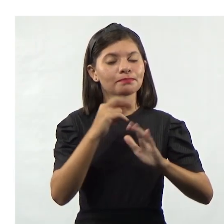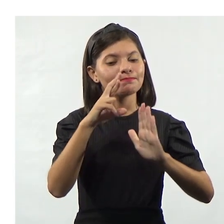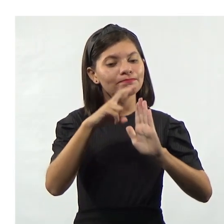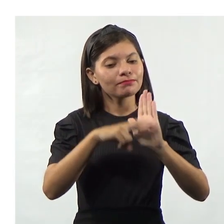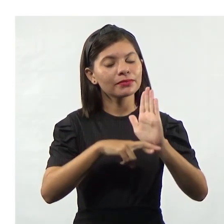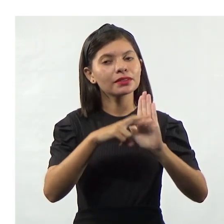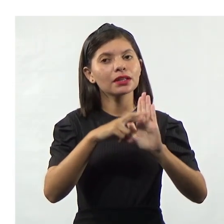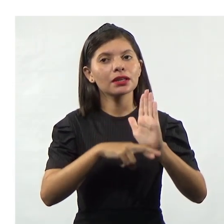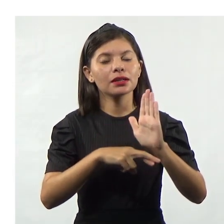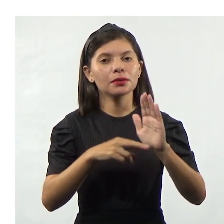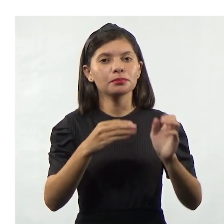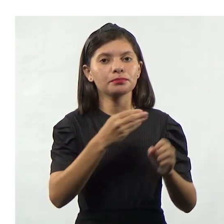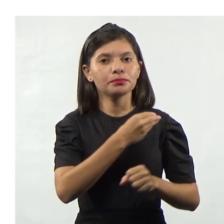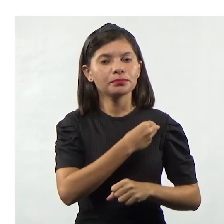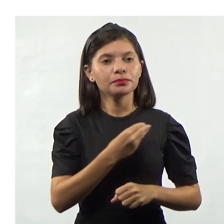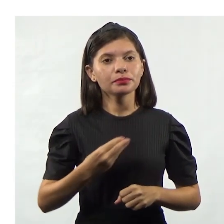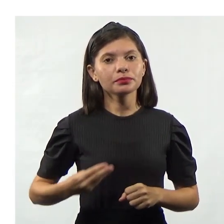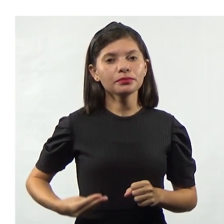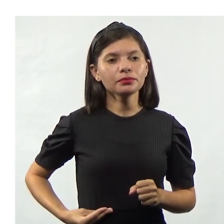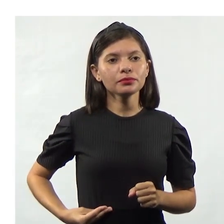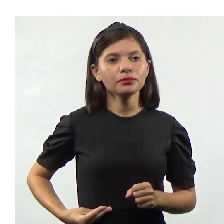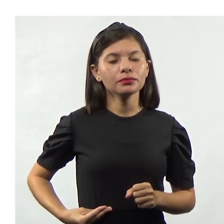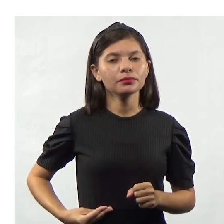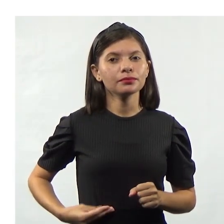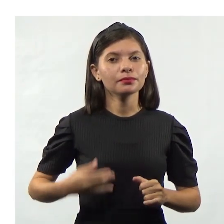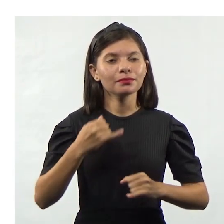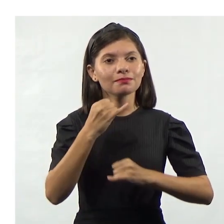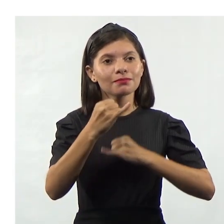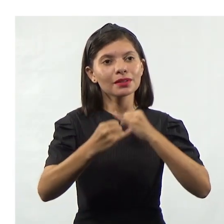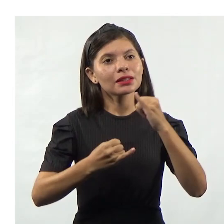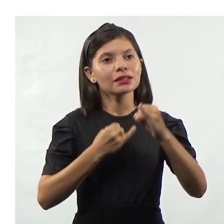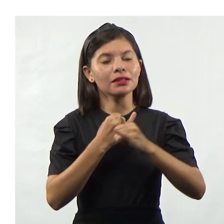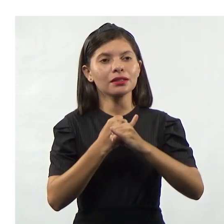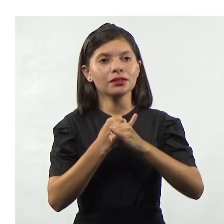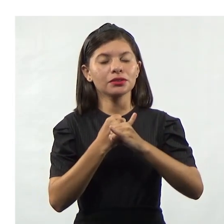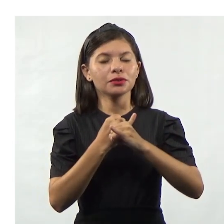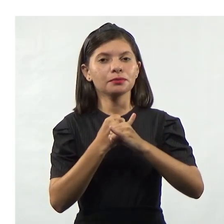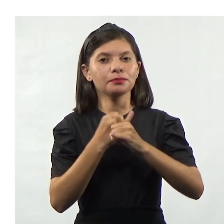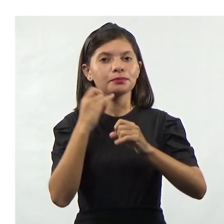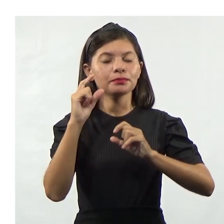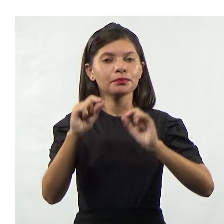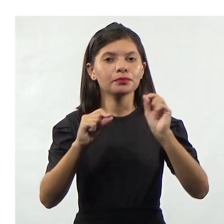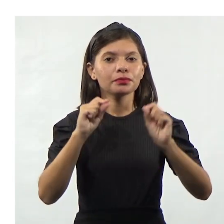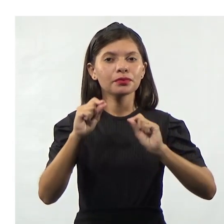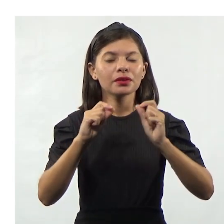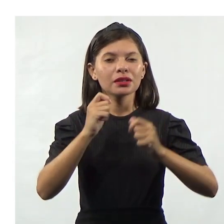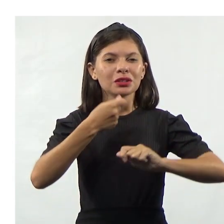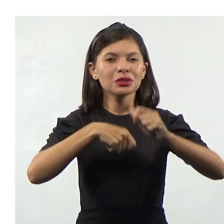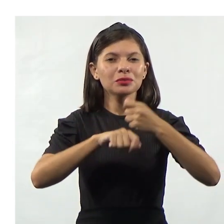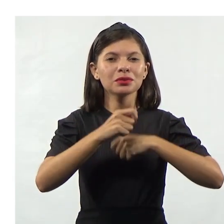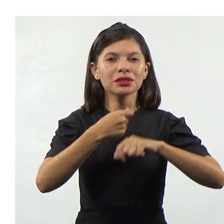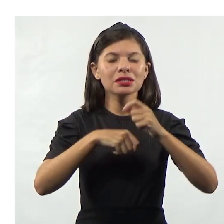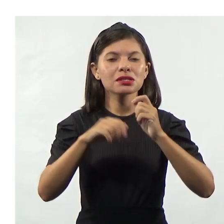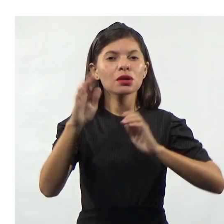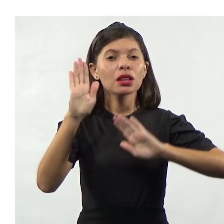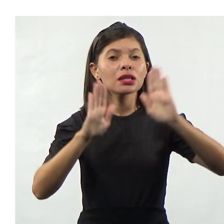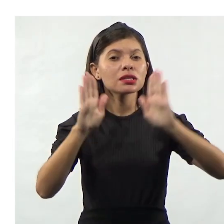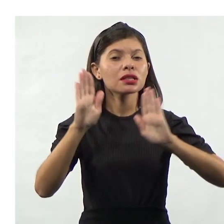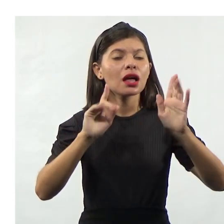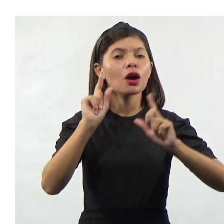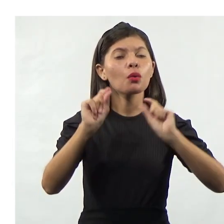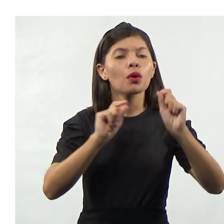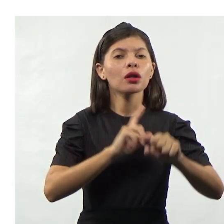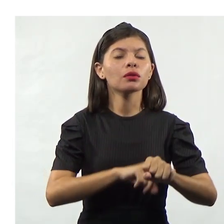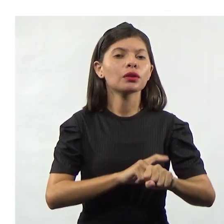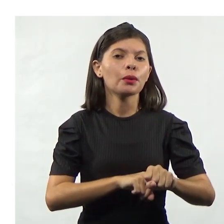pode ter exceção. Em regra, público e transmitido pela internet. E quando que a administração